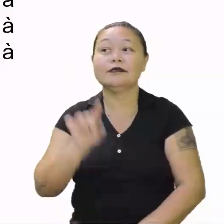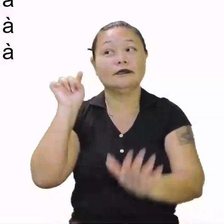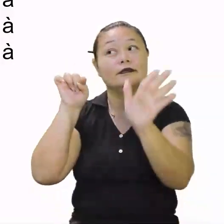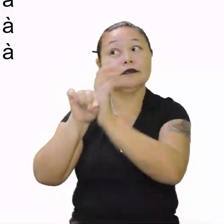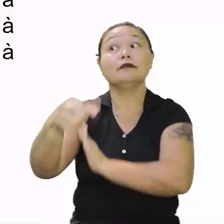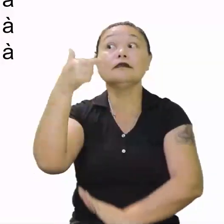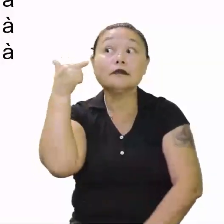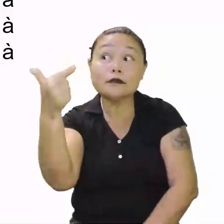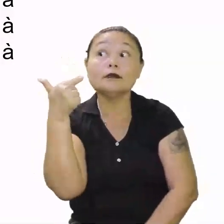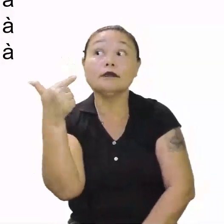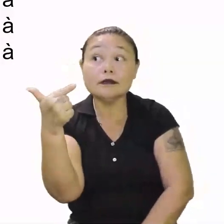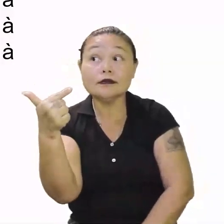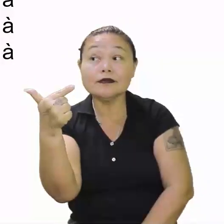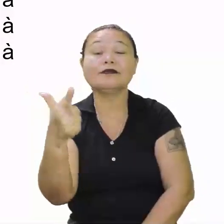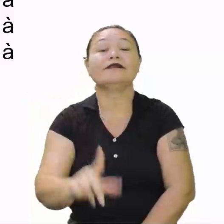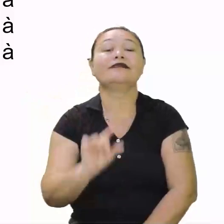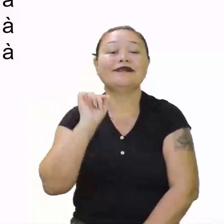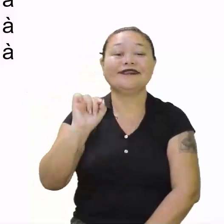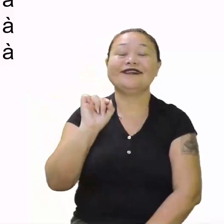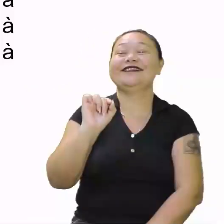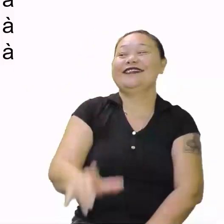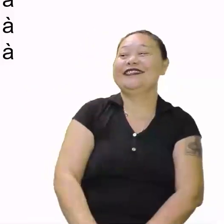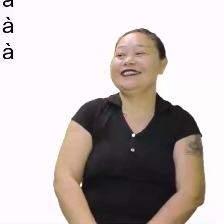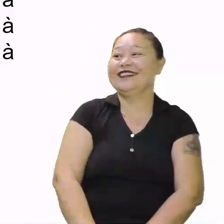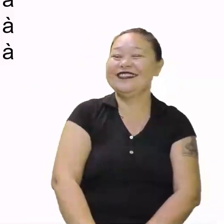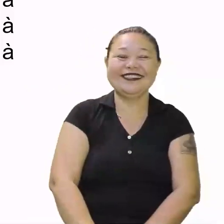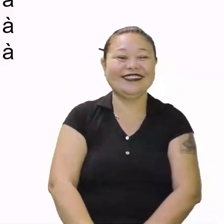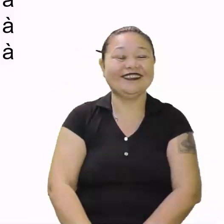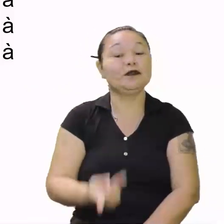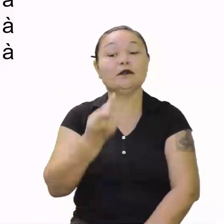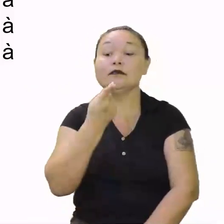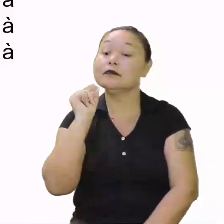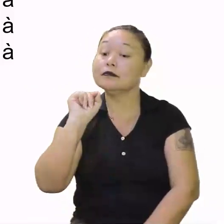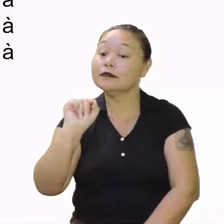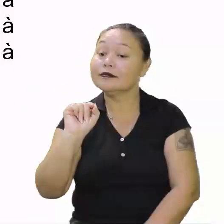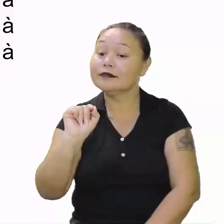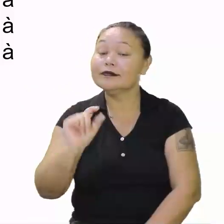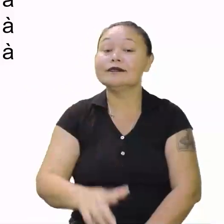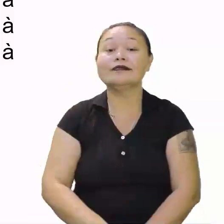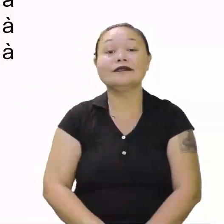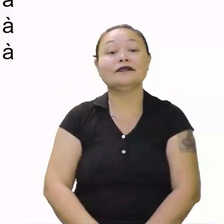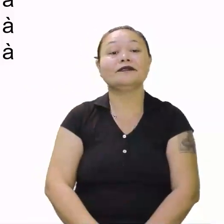segunda questão, o que se diz? Diz o seguinte, olha só.